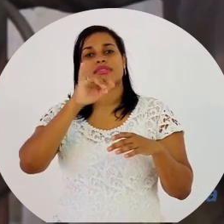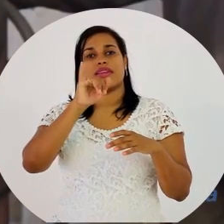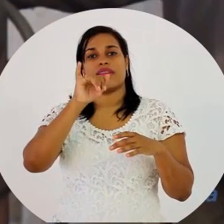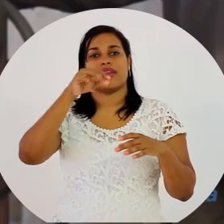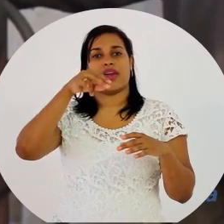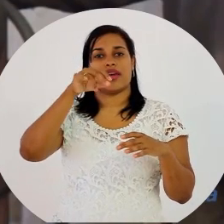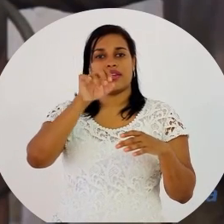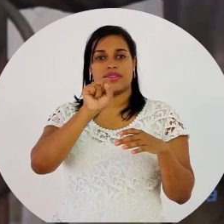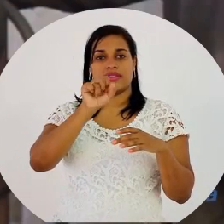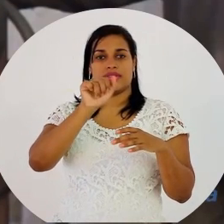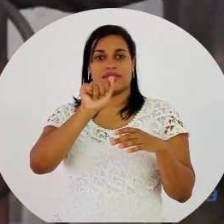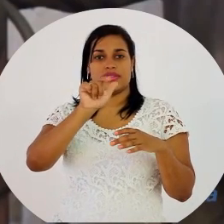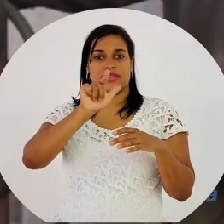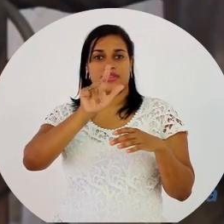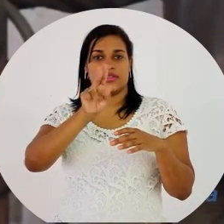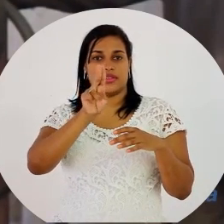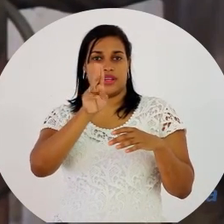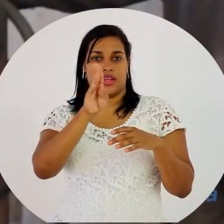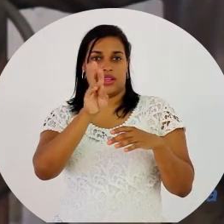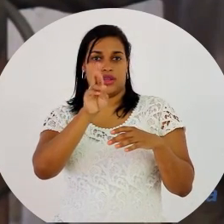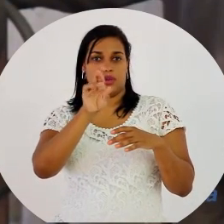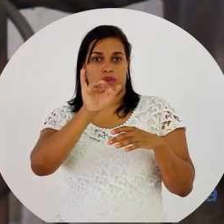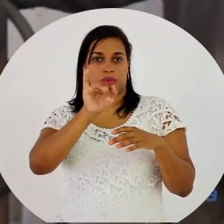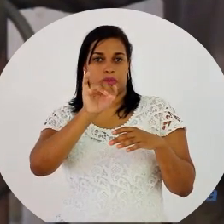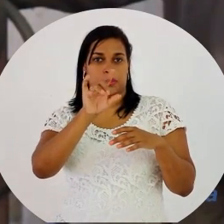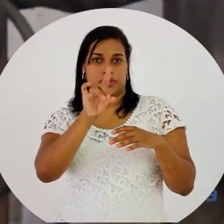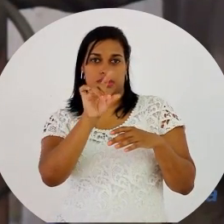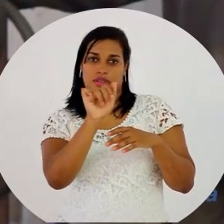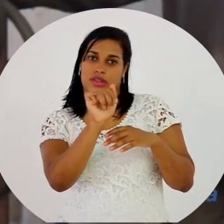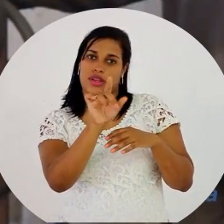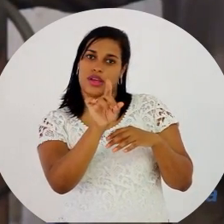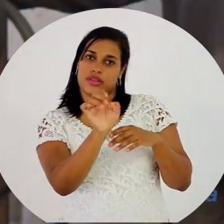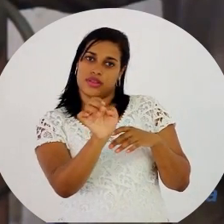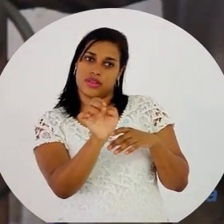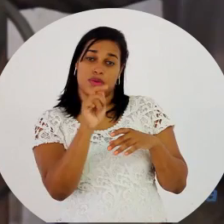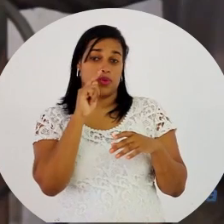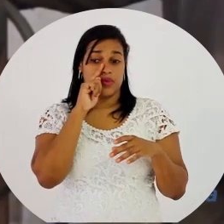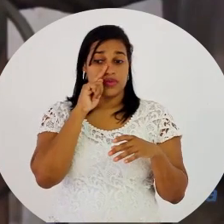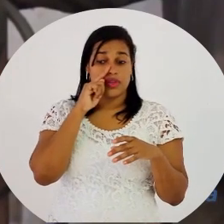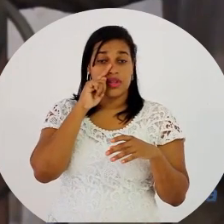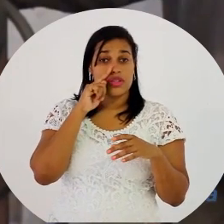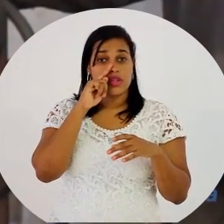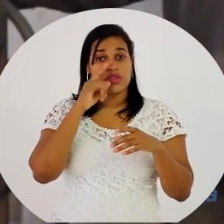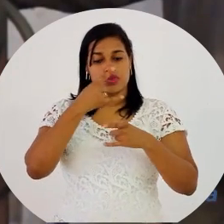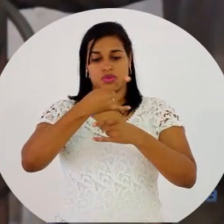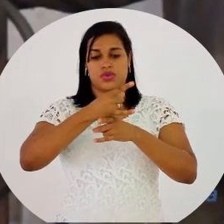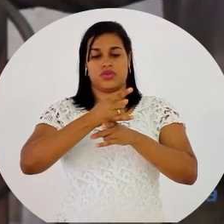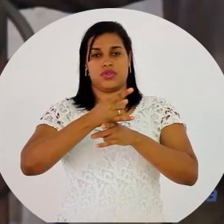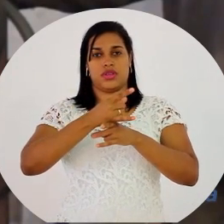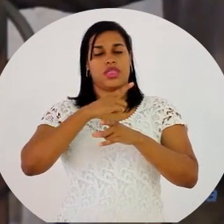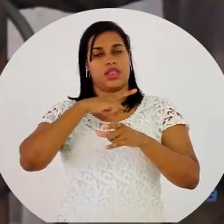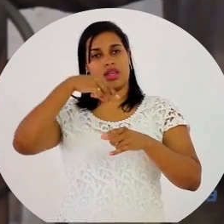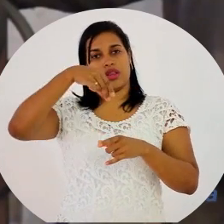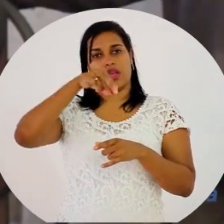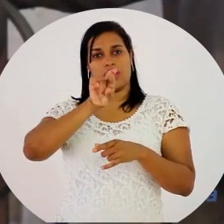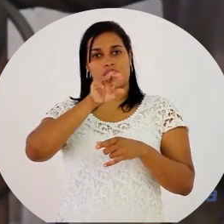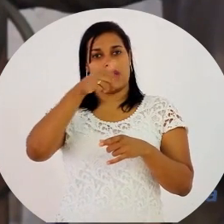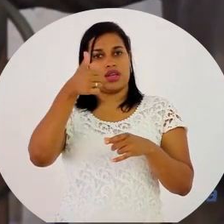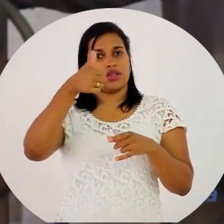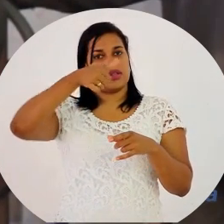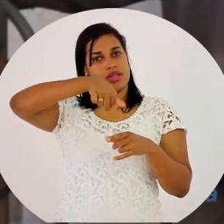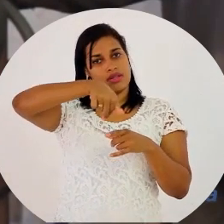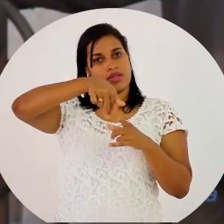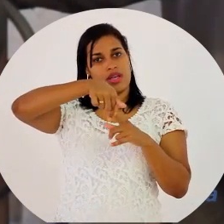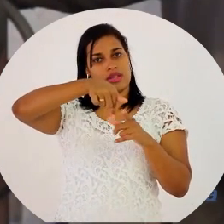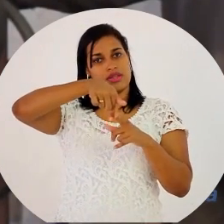acima dos limites de tolerância. Os riscos ergonômicos vocês encontram basicamente dentro da NR17, que ele vai descrever.